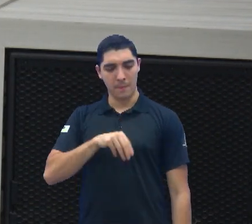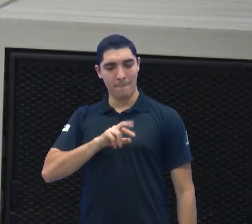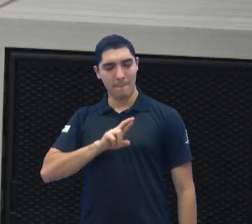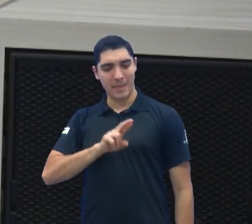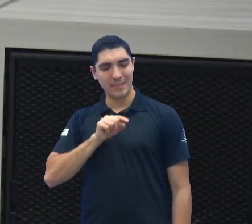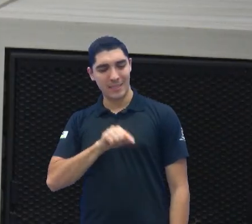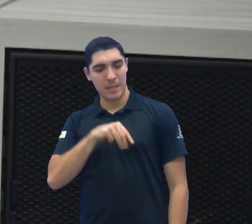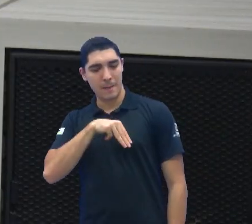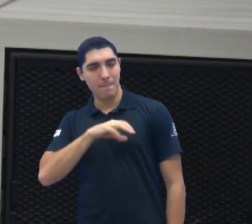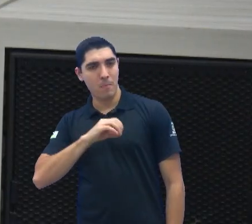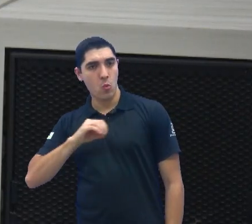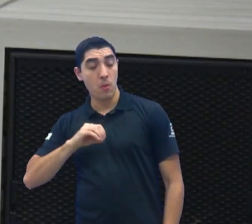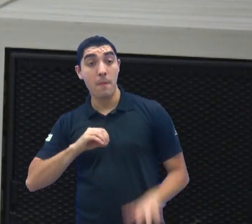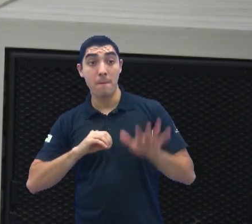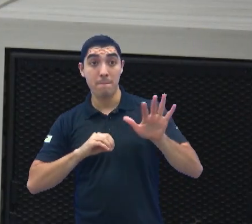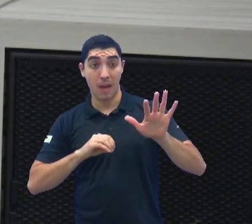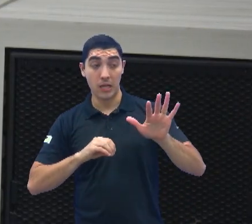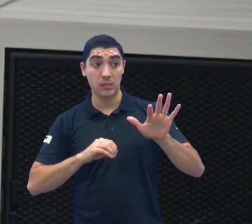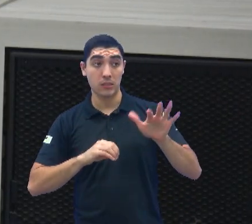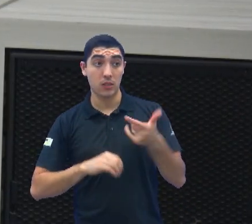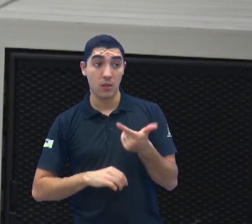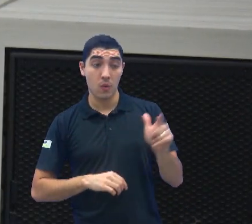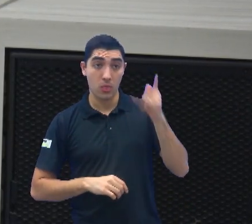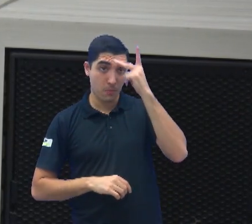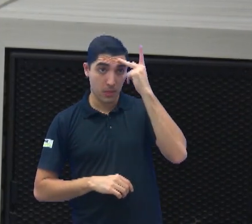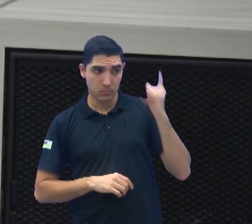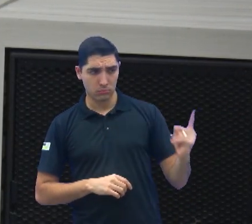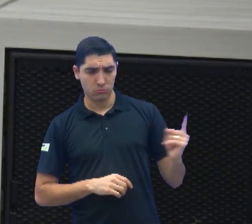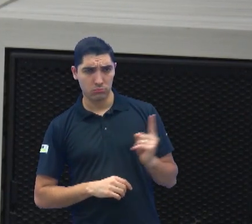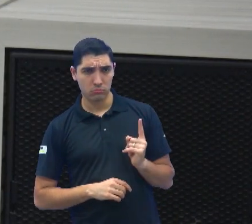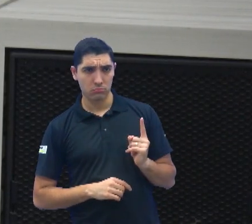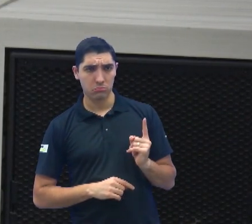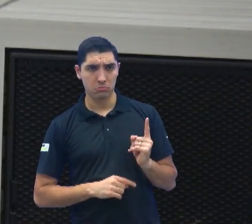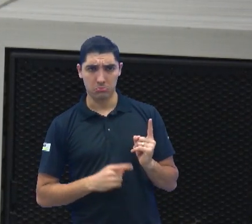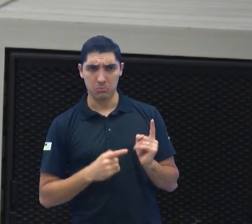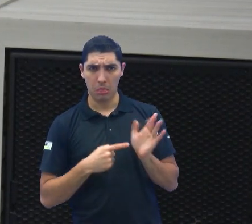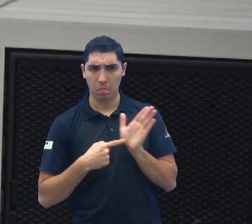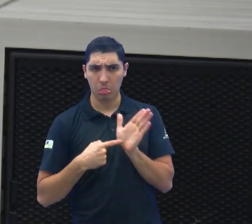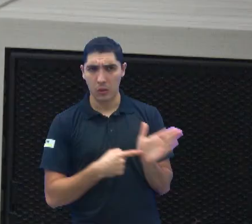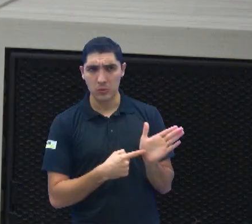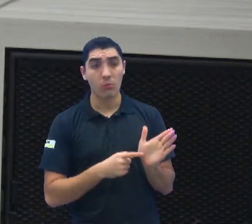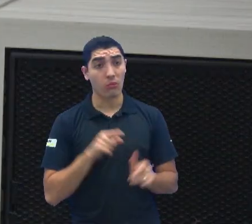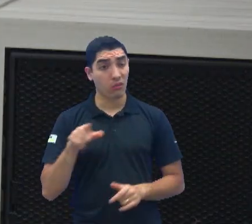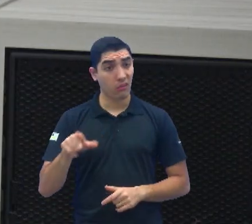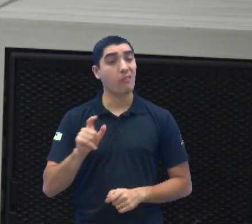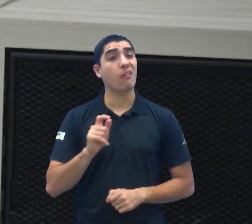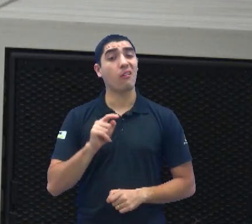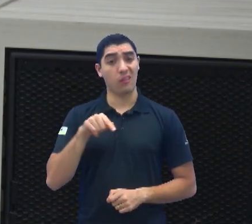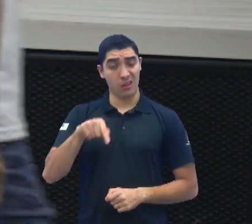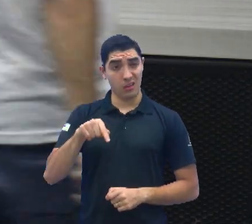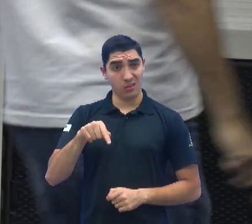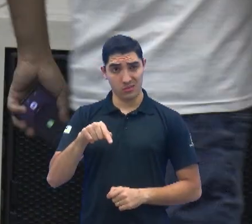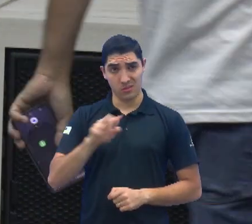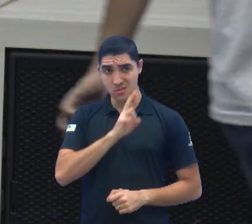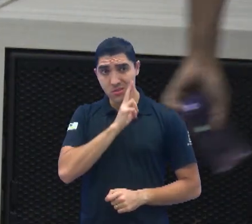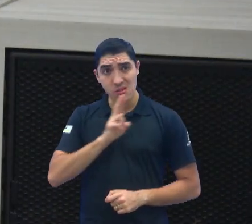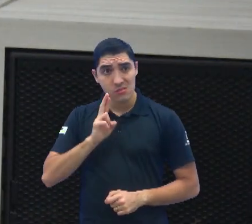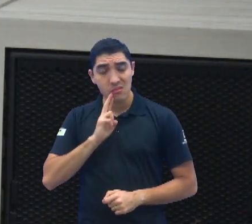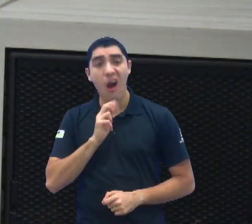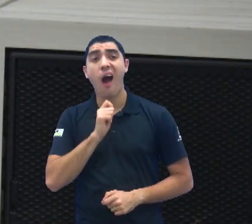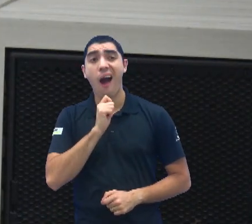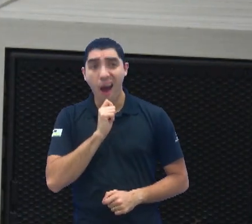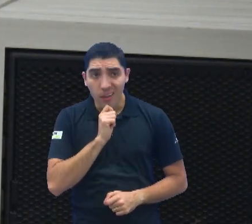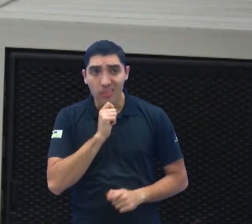uma denúncia de que o Mr. Mu estava devendo tributos para o município de São José dos Campos. Há uns dias